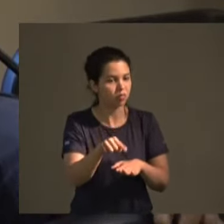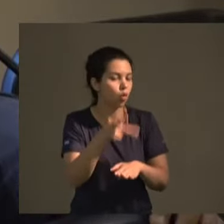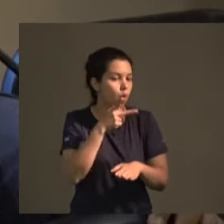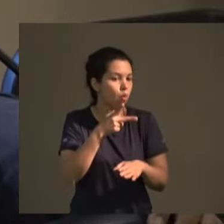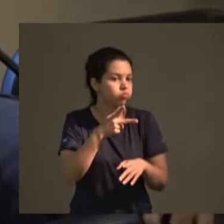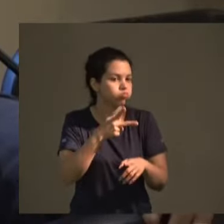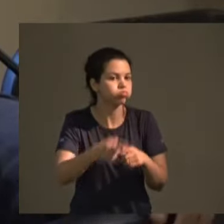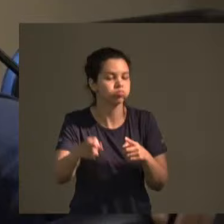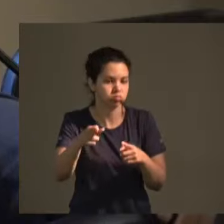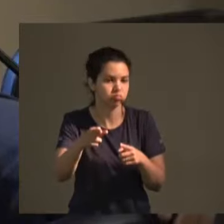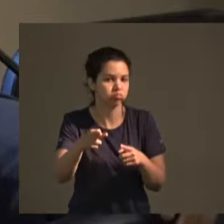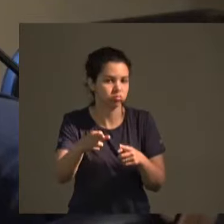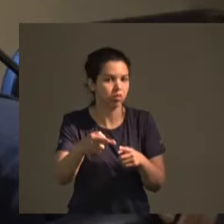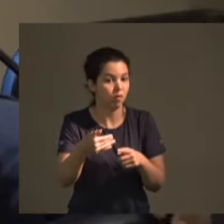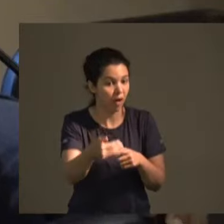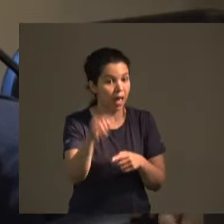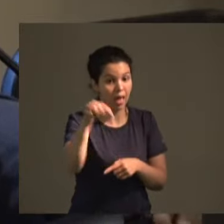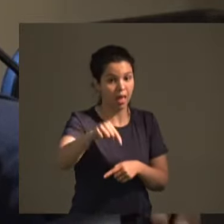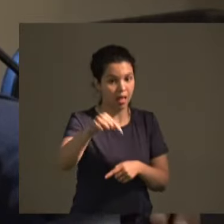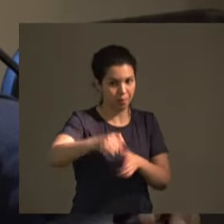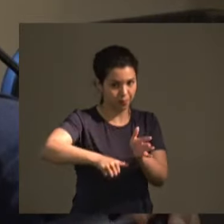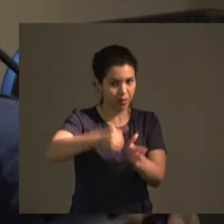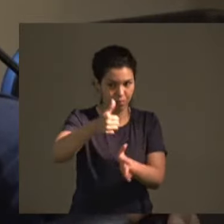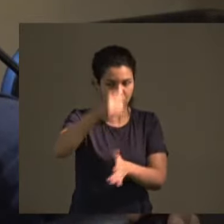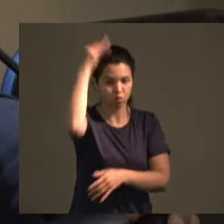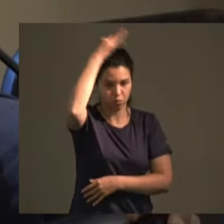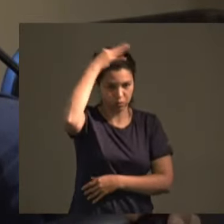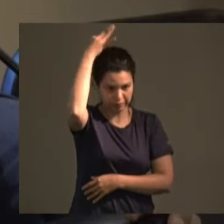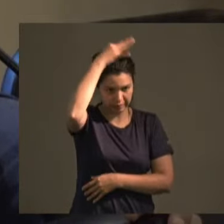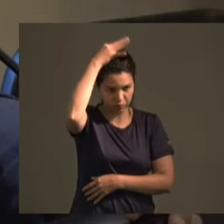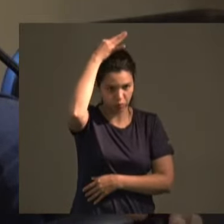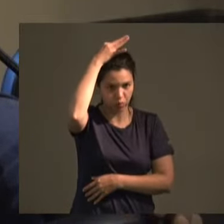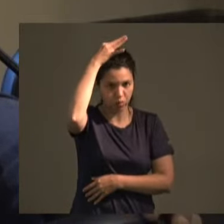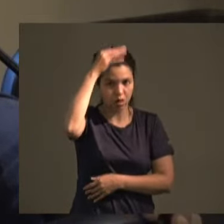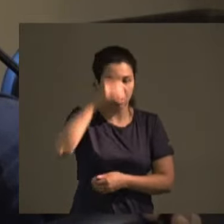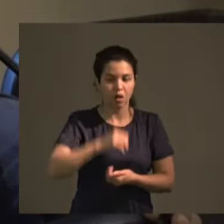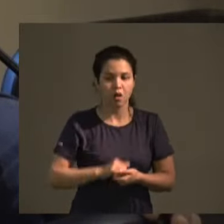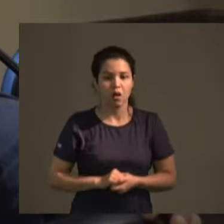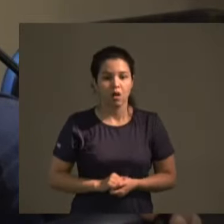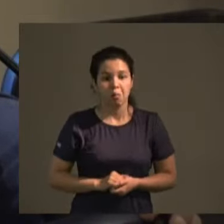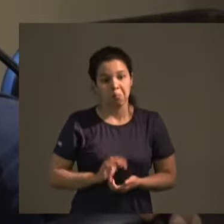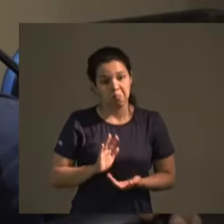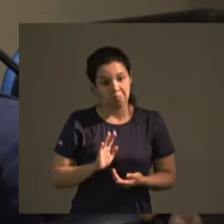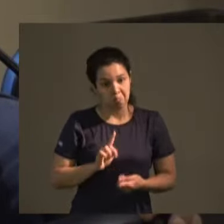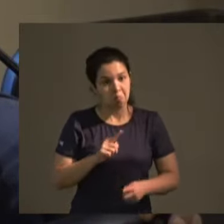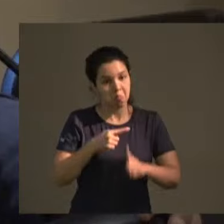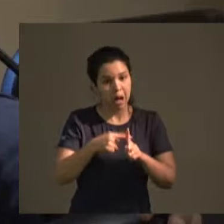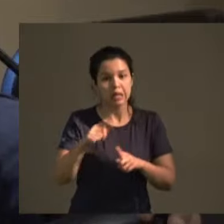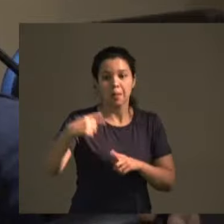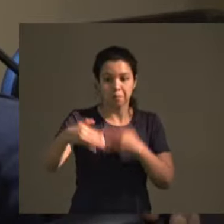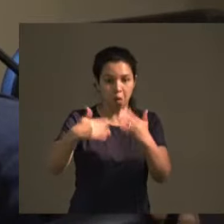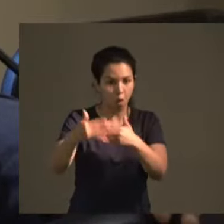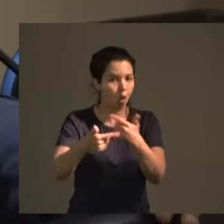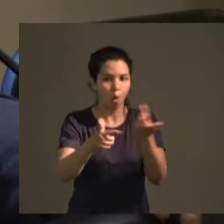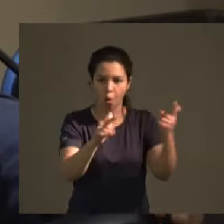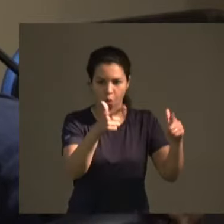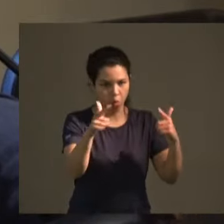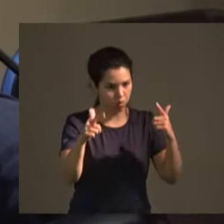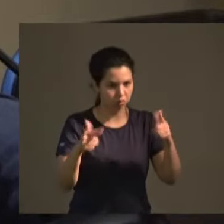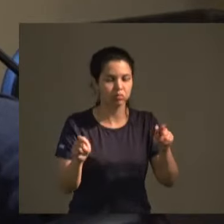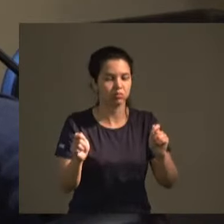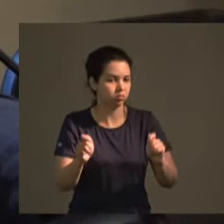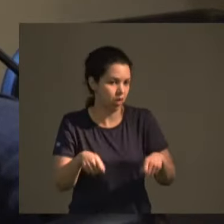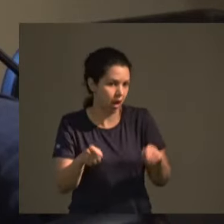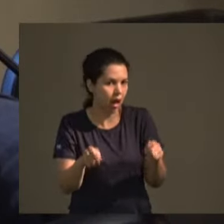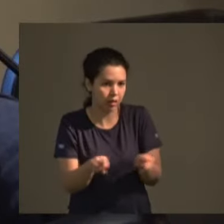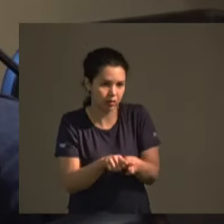vai começar por esse instituto, mas isso não impede, né, que outros institutos se qualifiquem, se candidatem